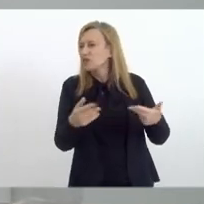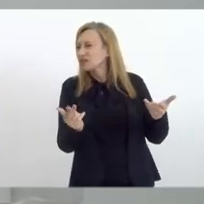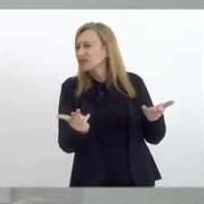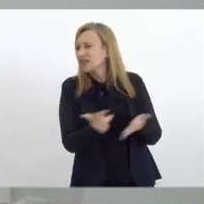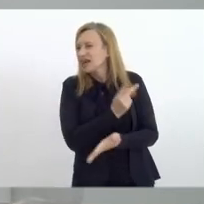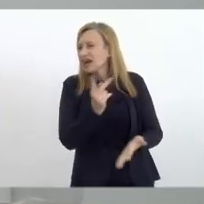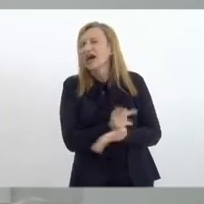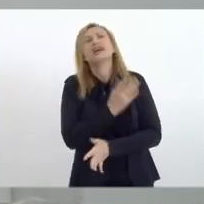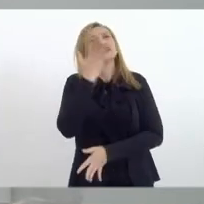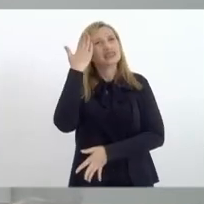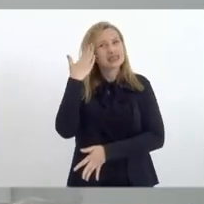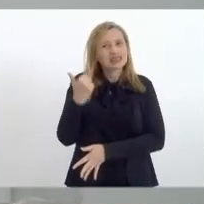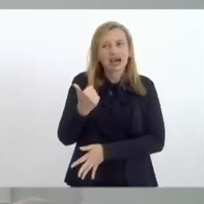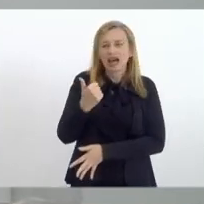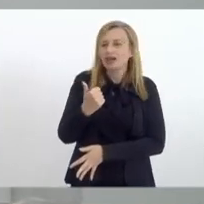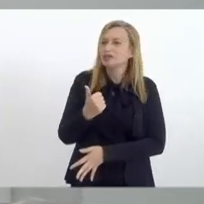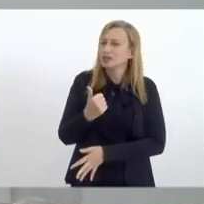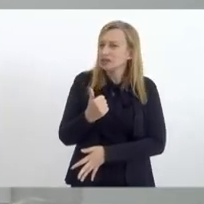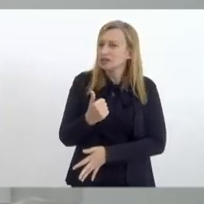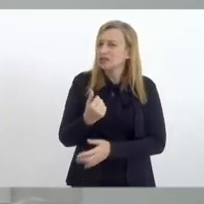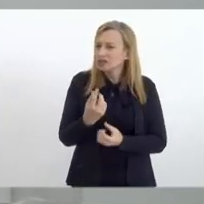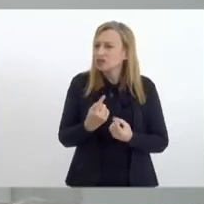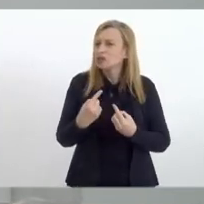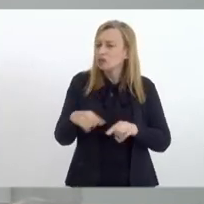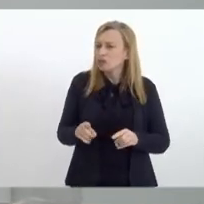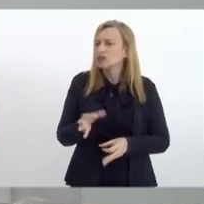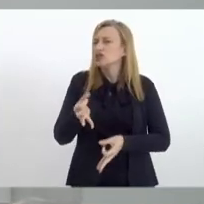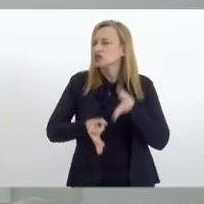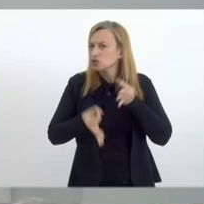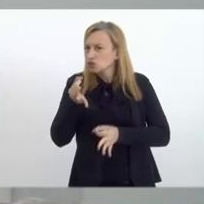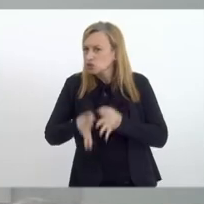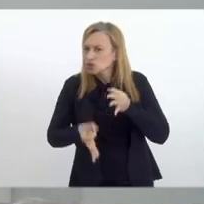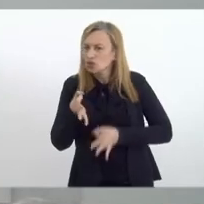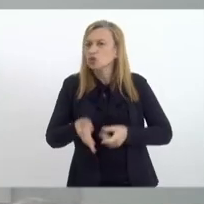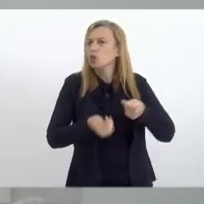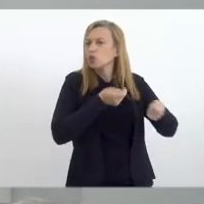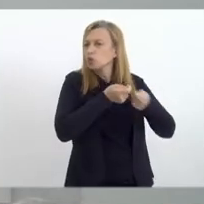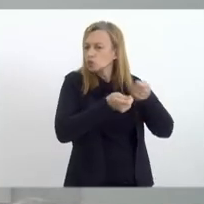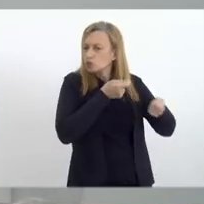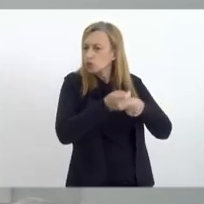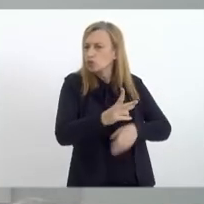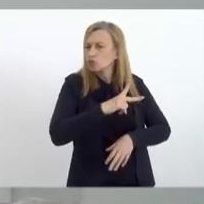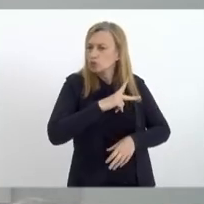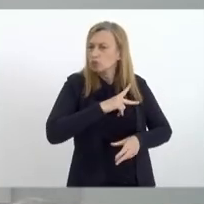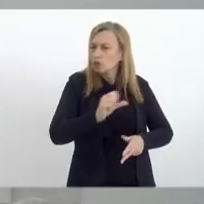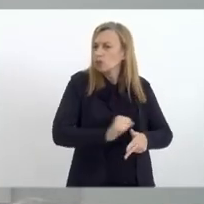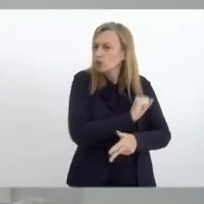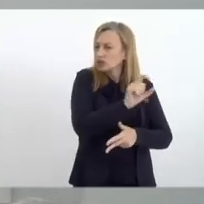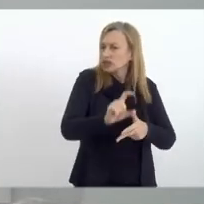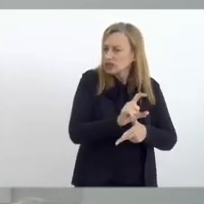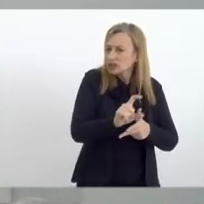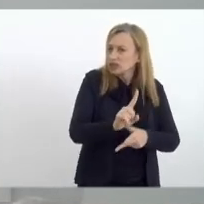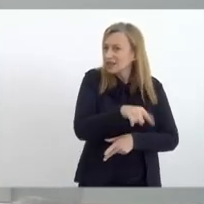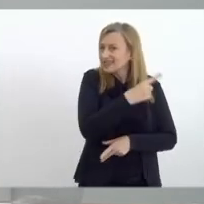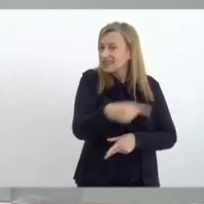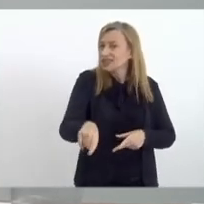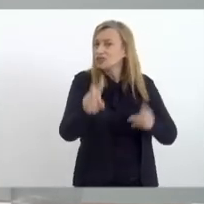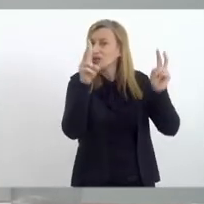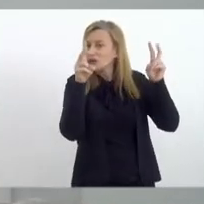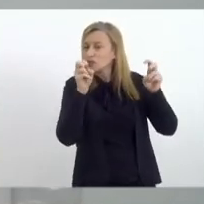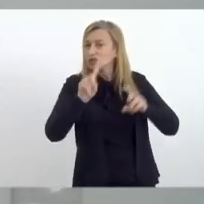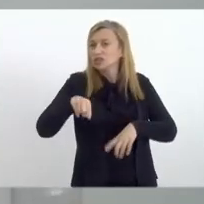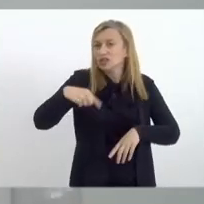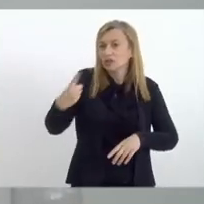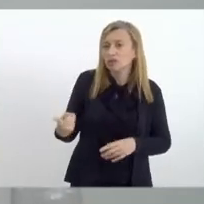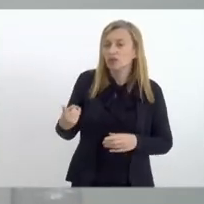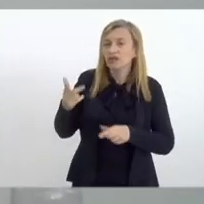sabem de antemão que serão enfrentadas pela justiça, pelo controle do próprio Poder Executivo vetando a matéria, e aí depois